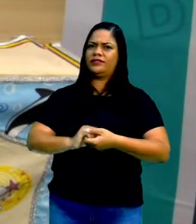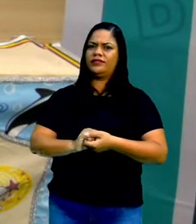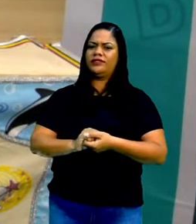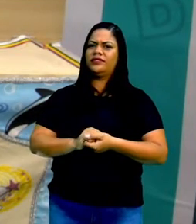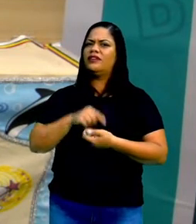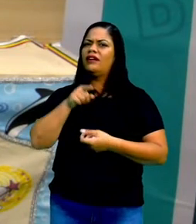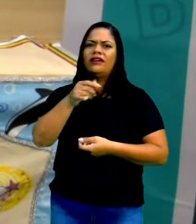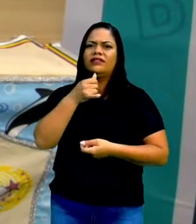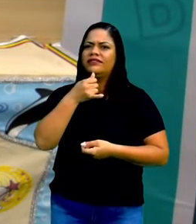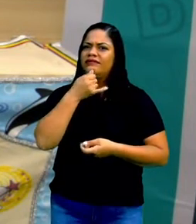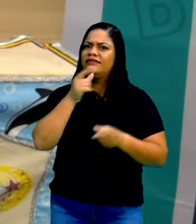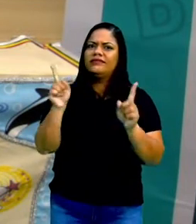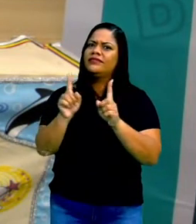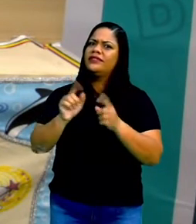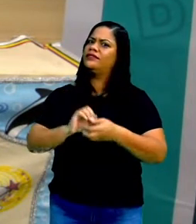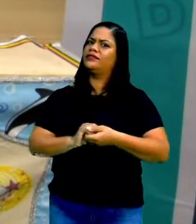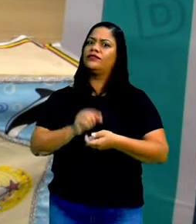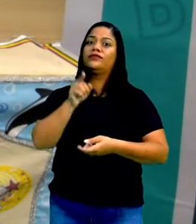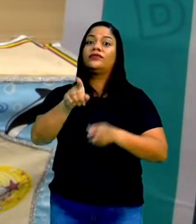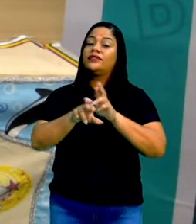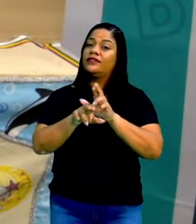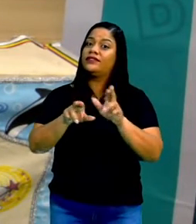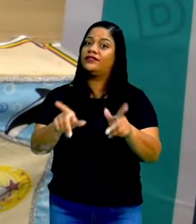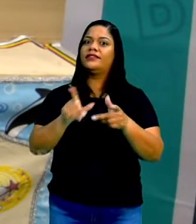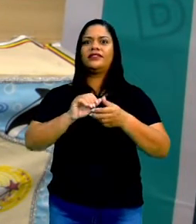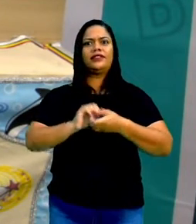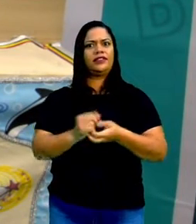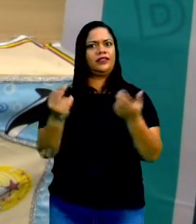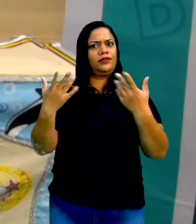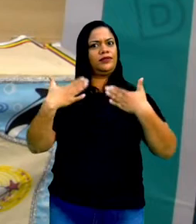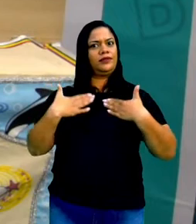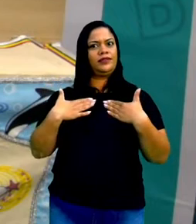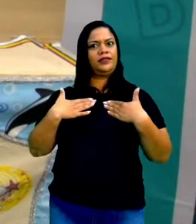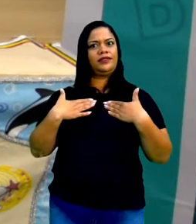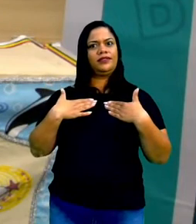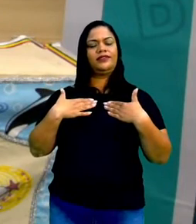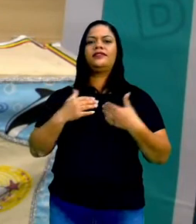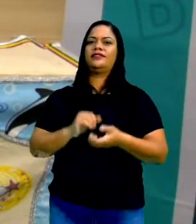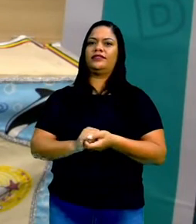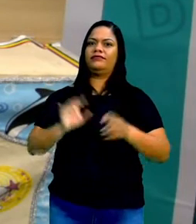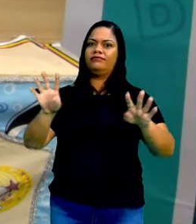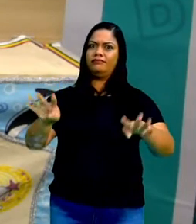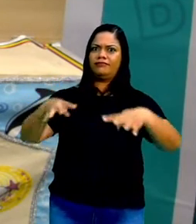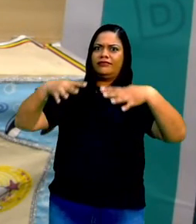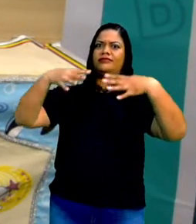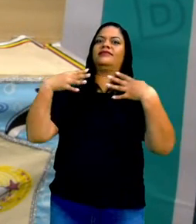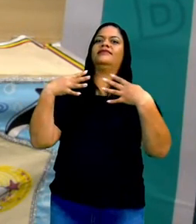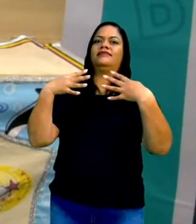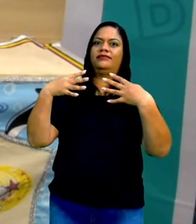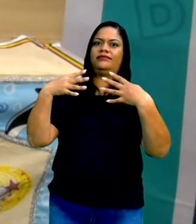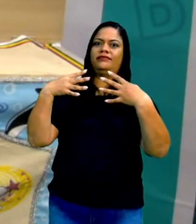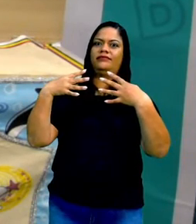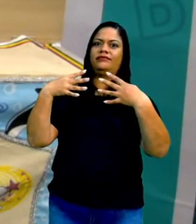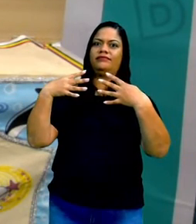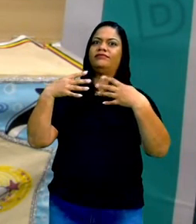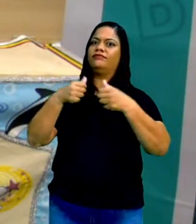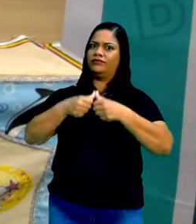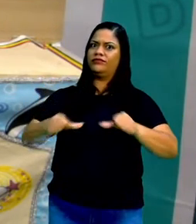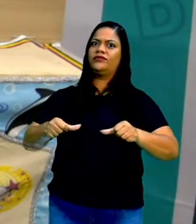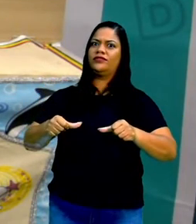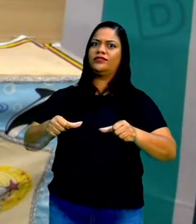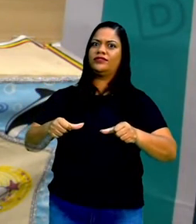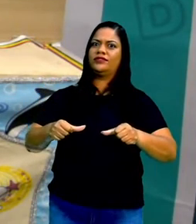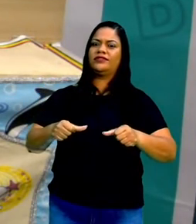fique triste, pois você é diferente como eu. Chamo a atenção por onde eu passo. Essa é